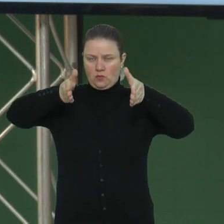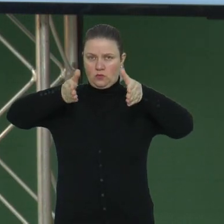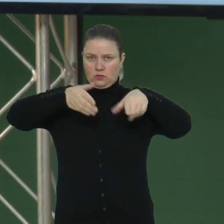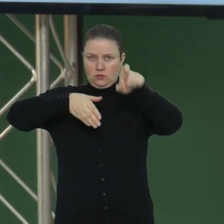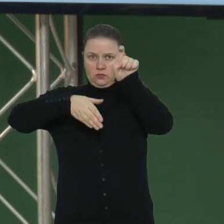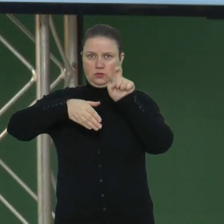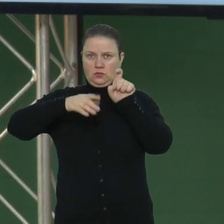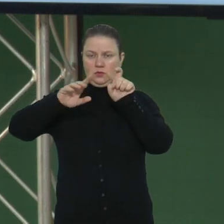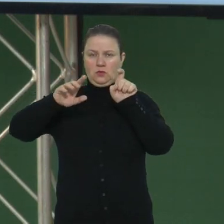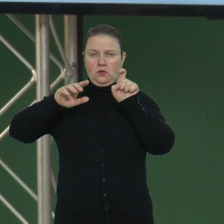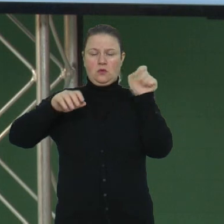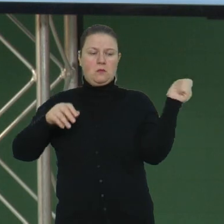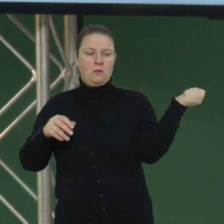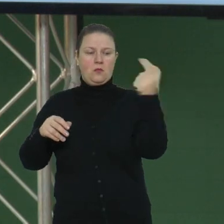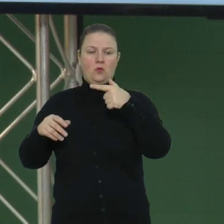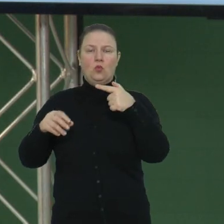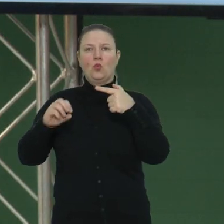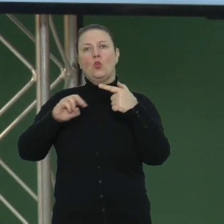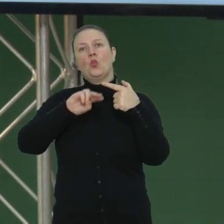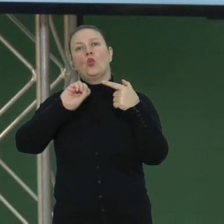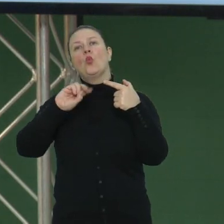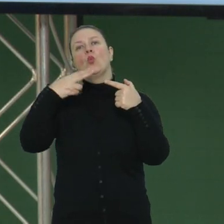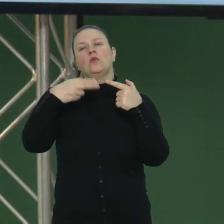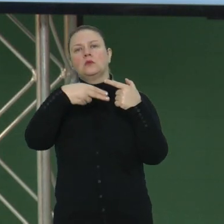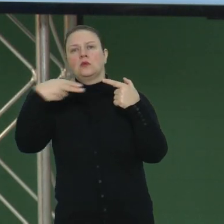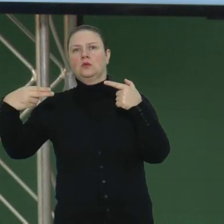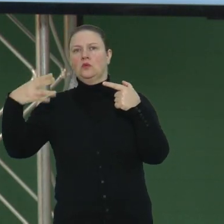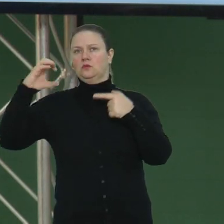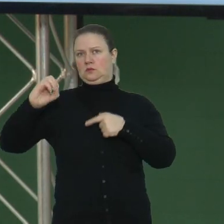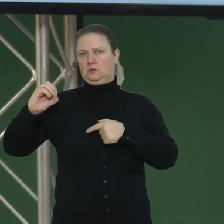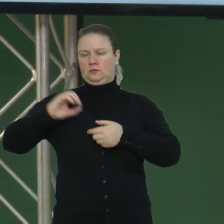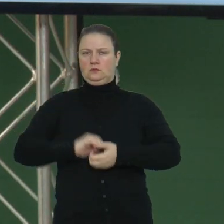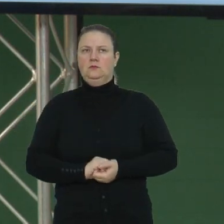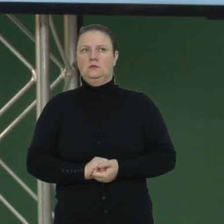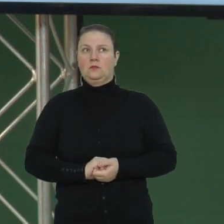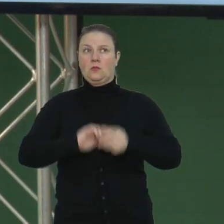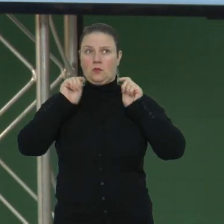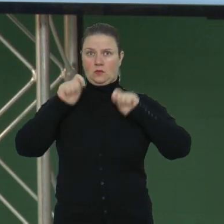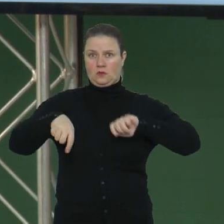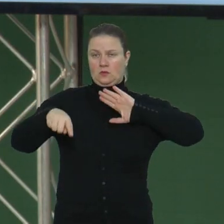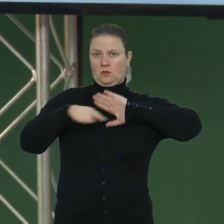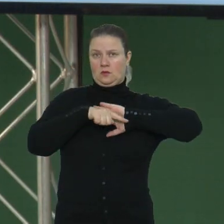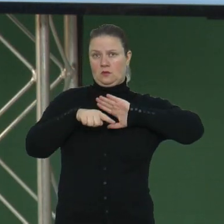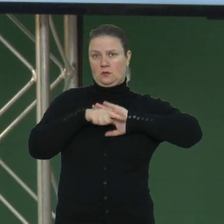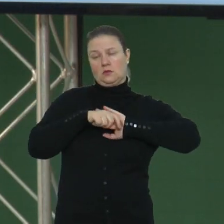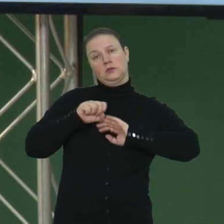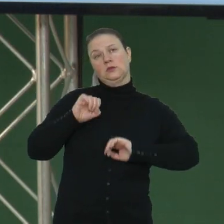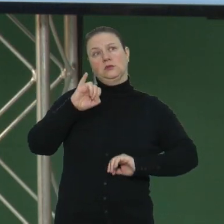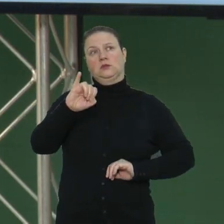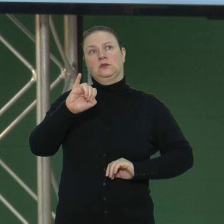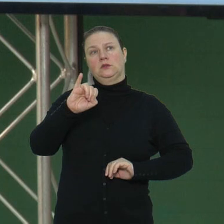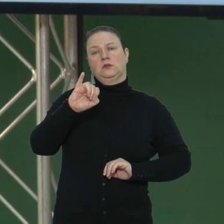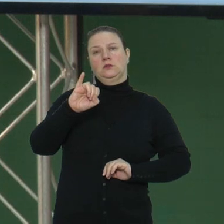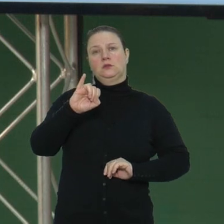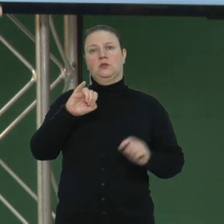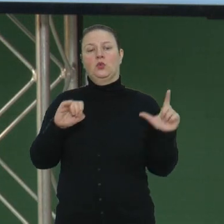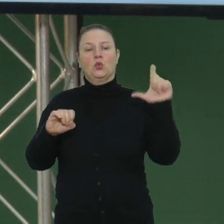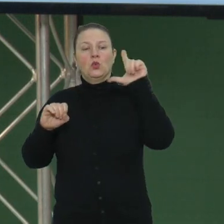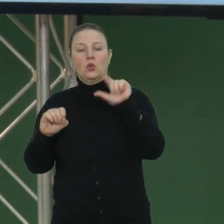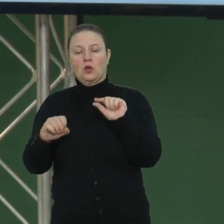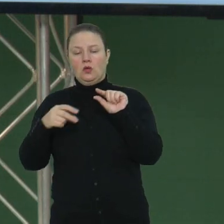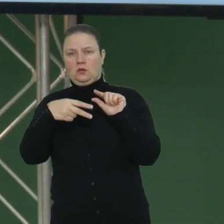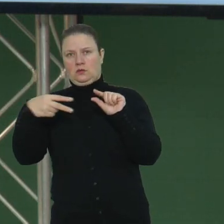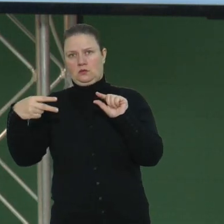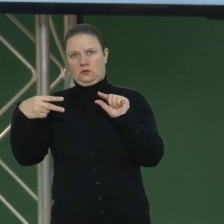zero, maior ou igual a zero, né? Ou ele pode ser o quê? Negativo, se ele for o quê? Menor que zero. Ok? Trouxe